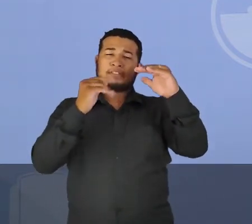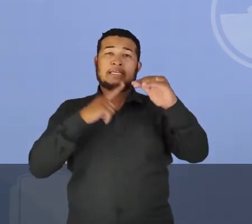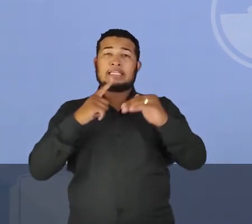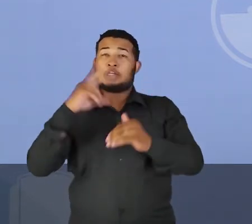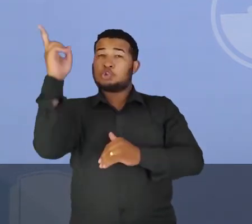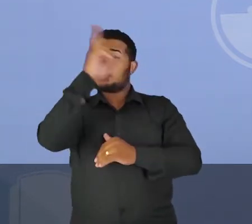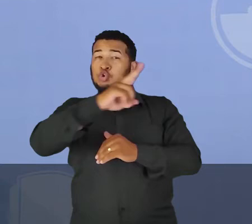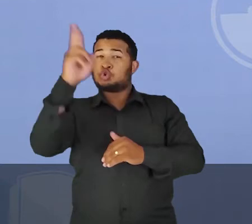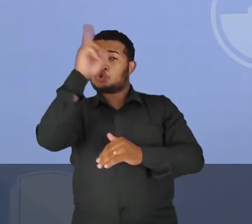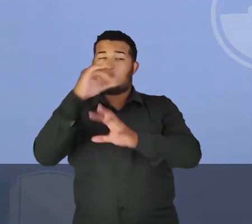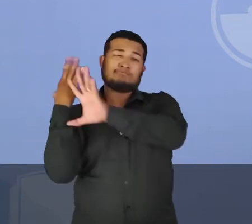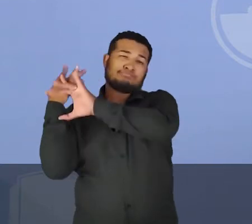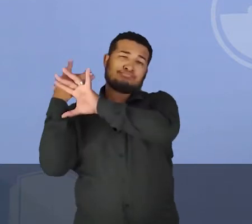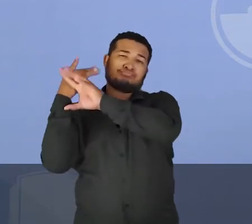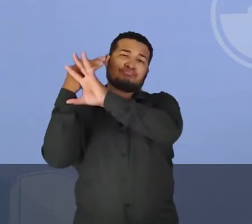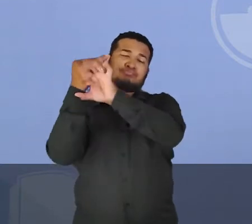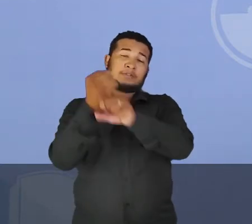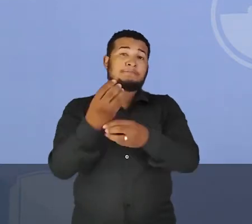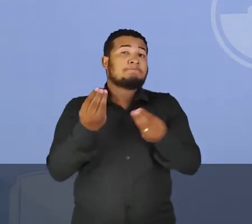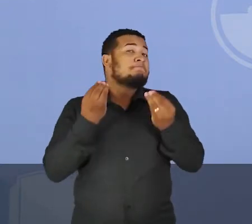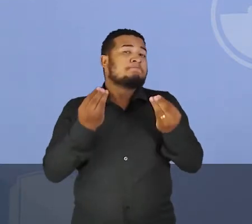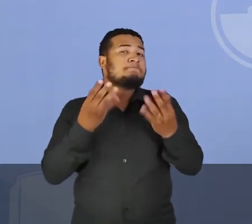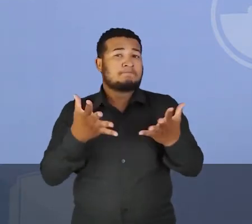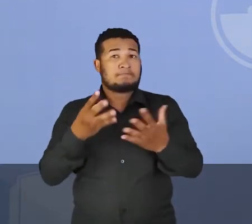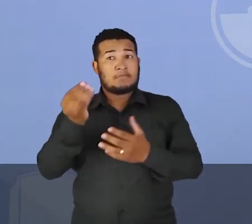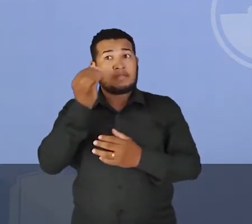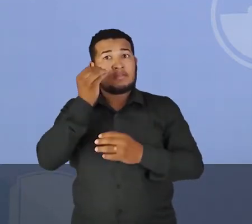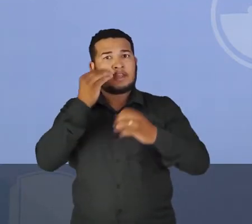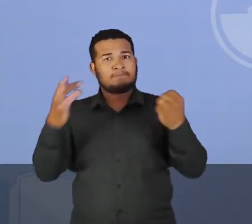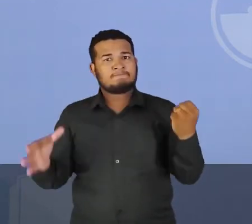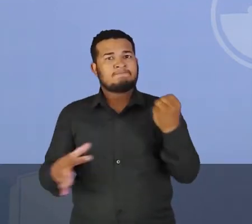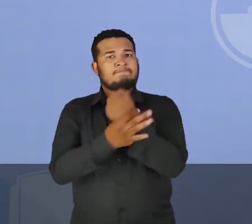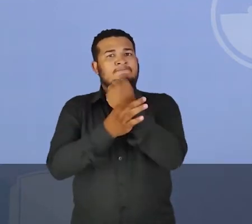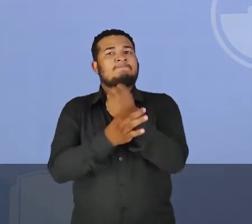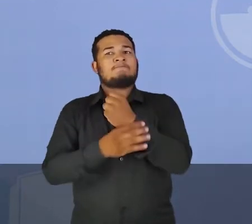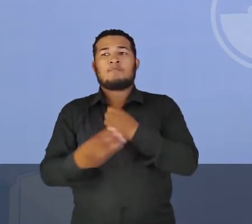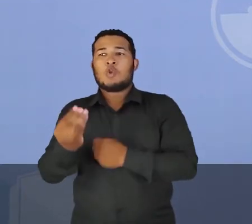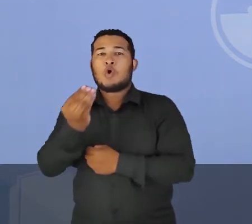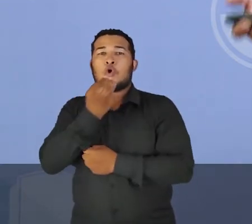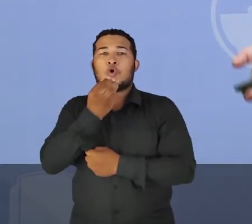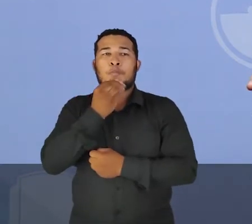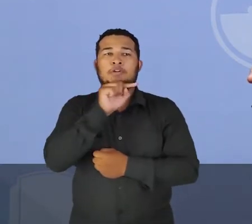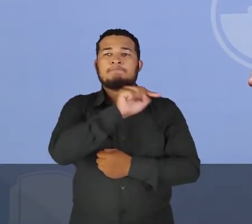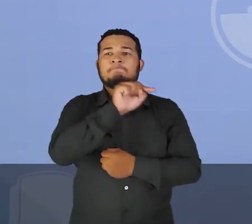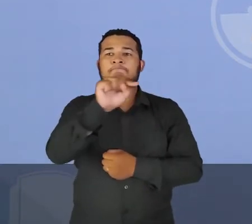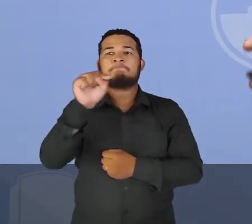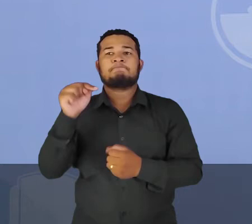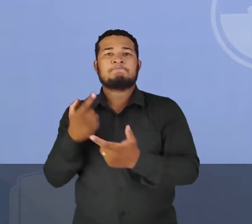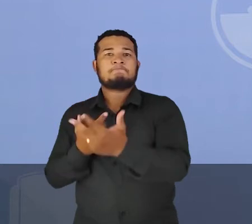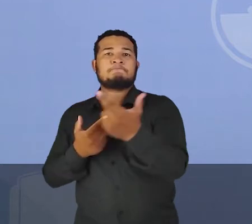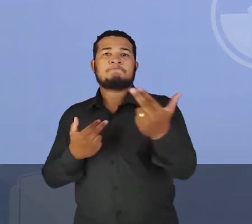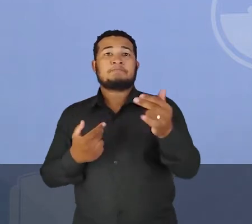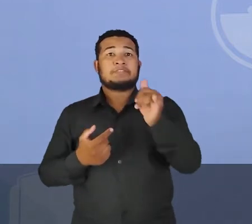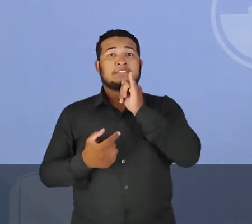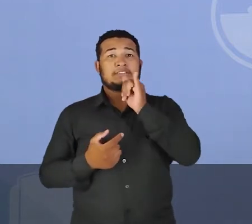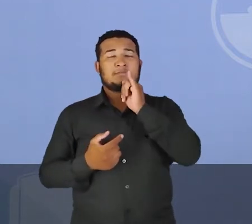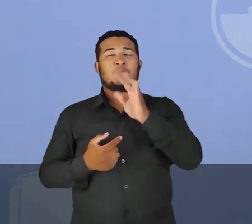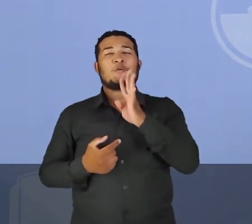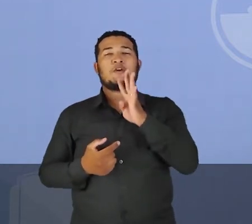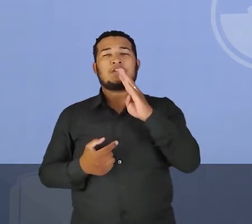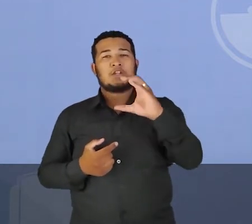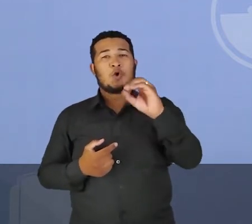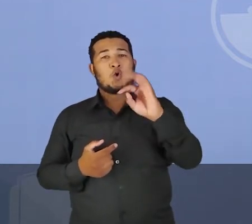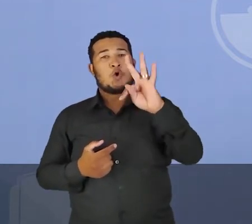historicamente, para poder garantir o direito de oportunidade, como, por exemplo, é o caso do sistema de